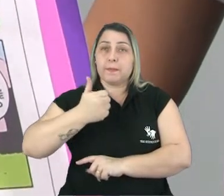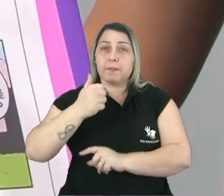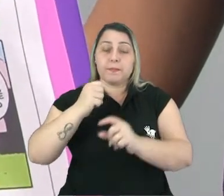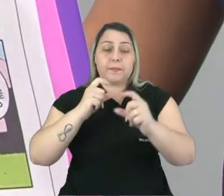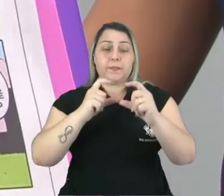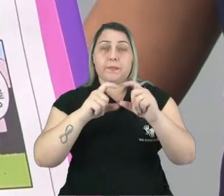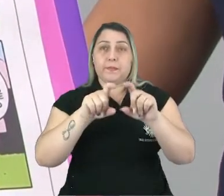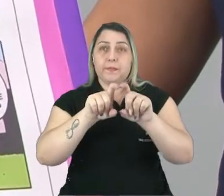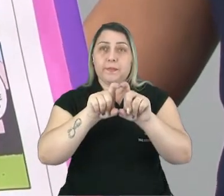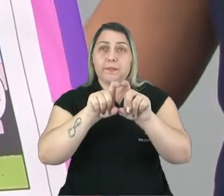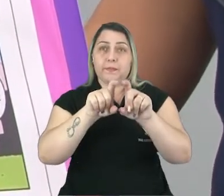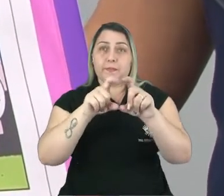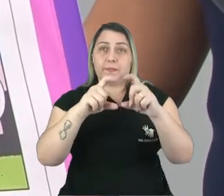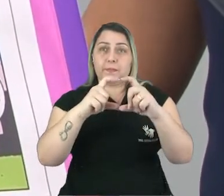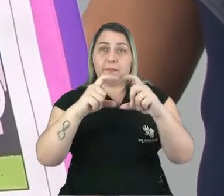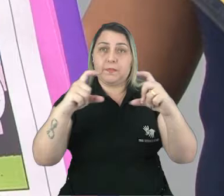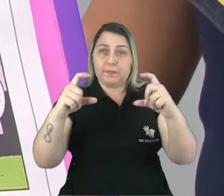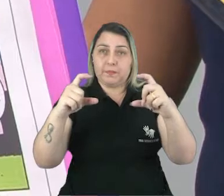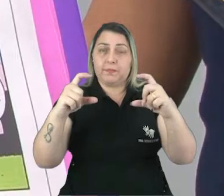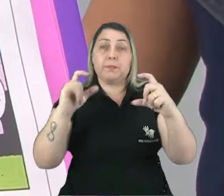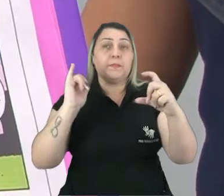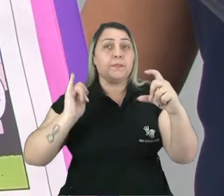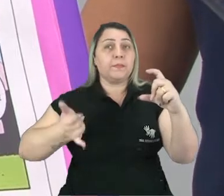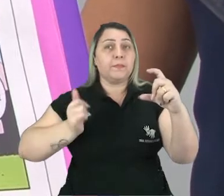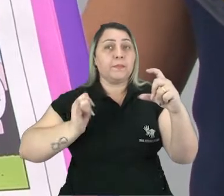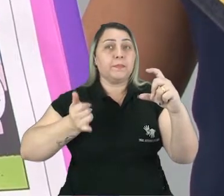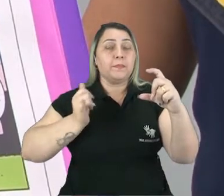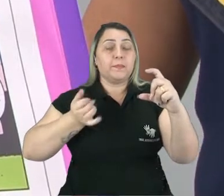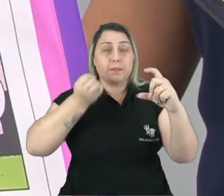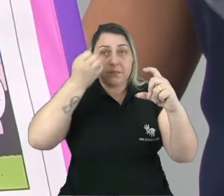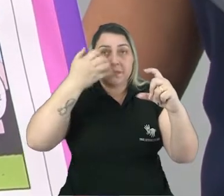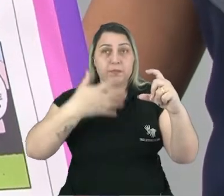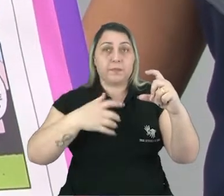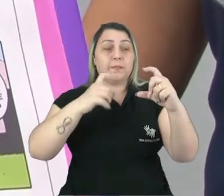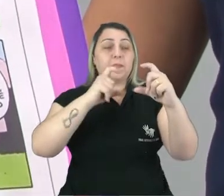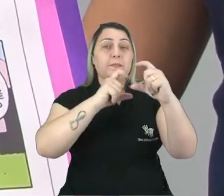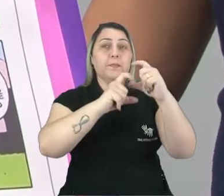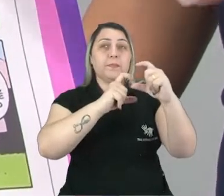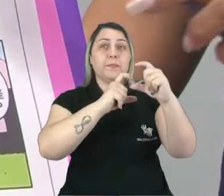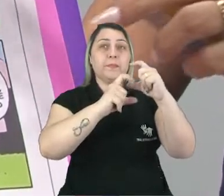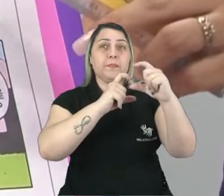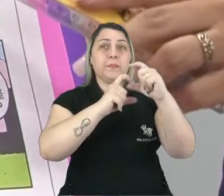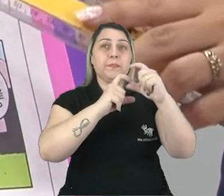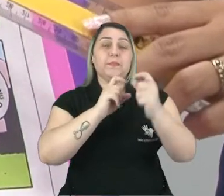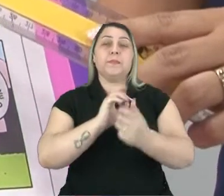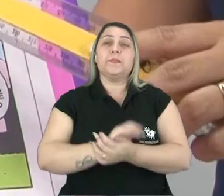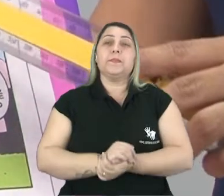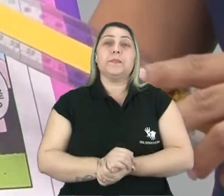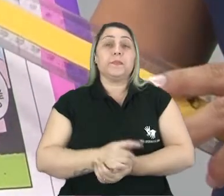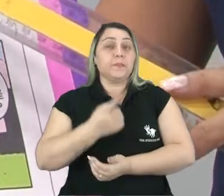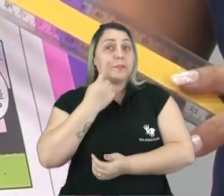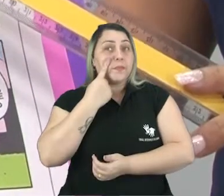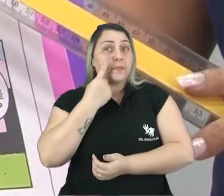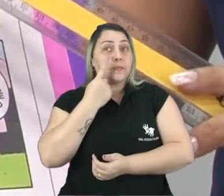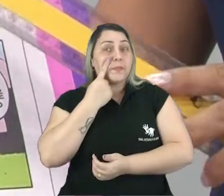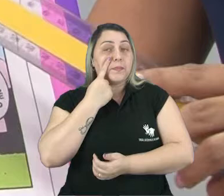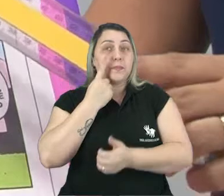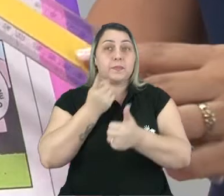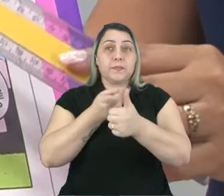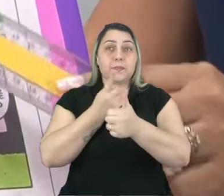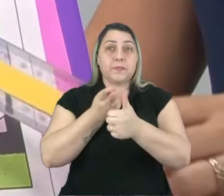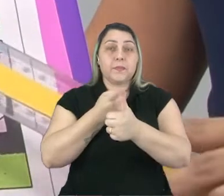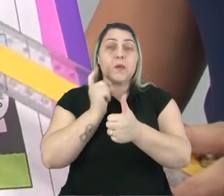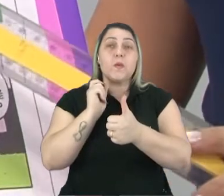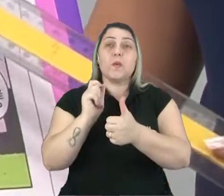quadro? Essa história, esta narrativa, ela é contada em quadrinhos. Então vamos observar aqui no